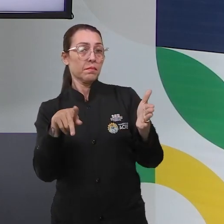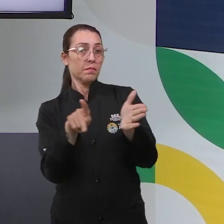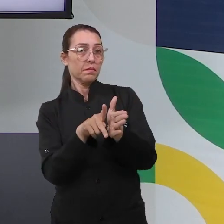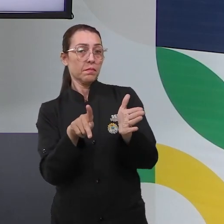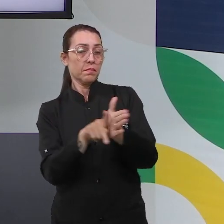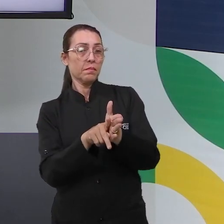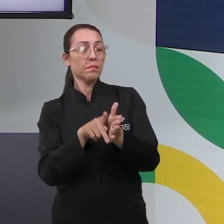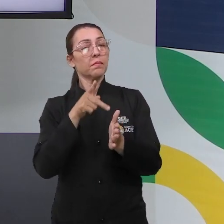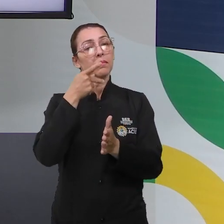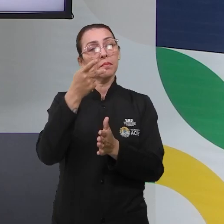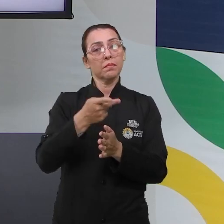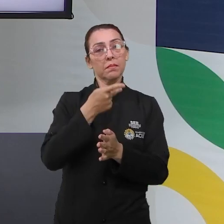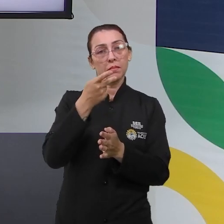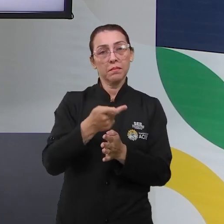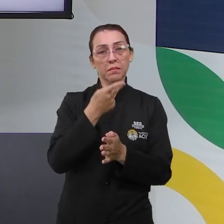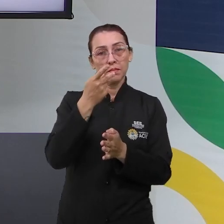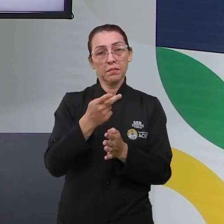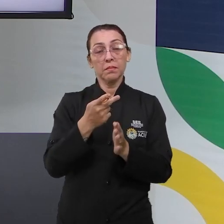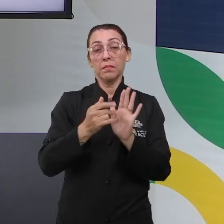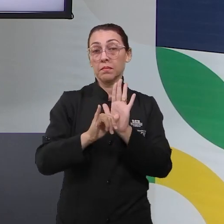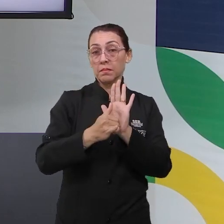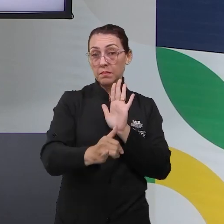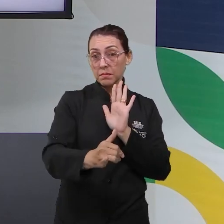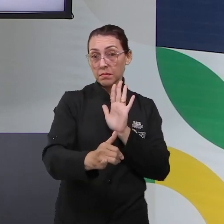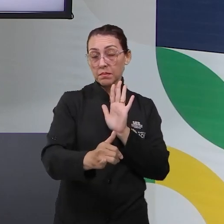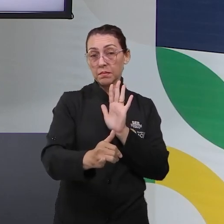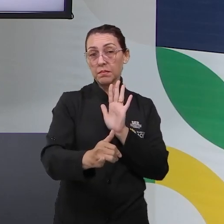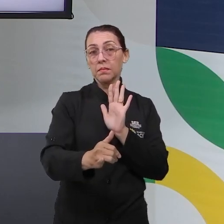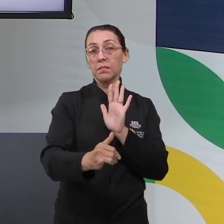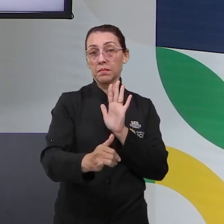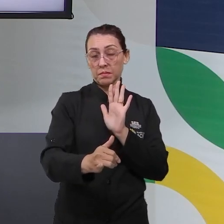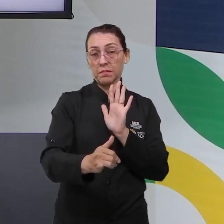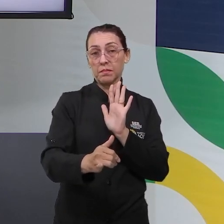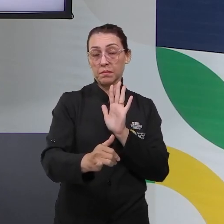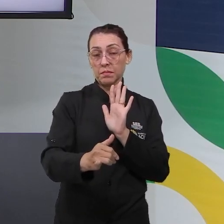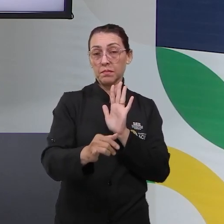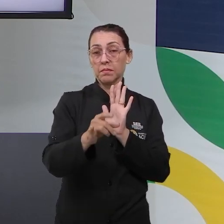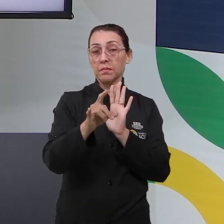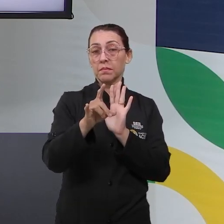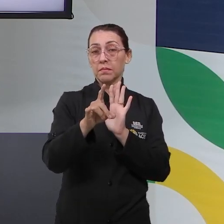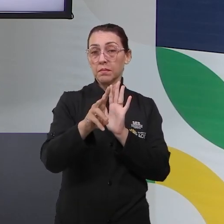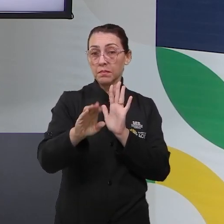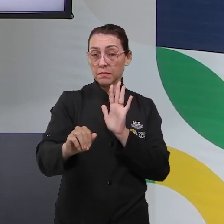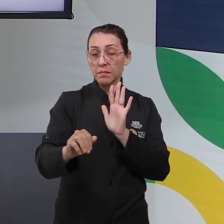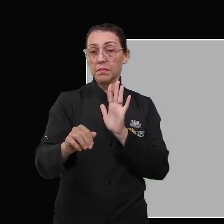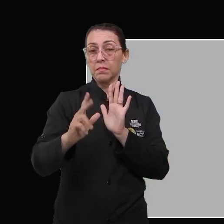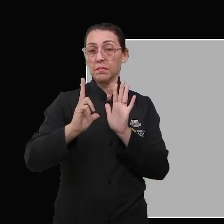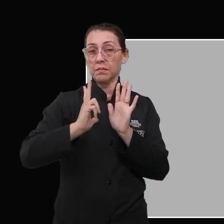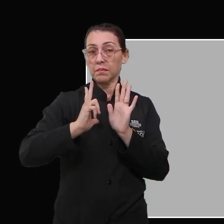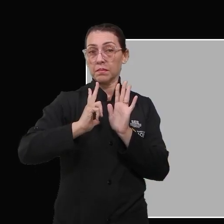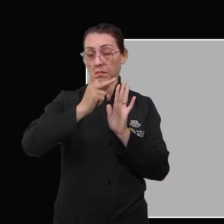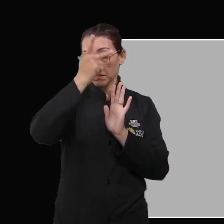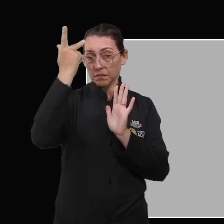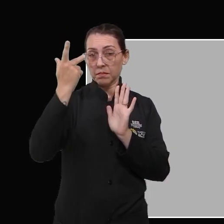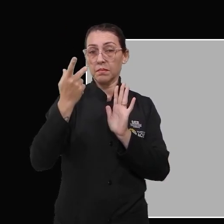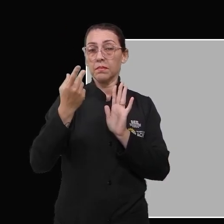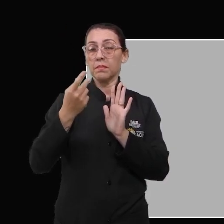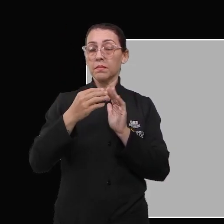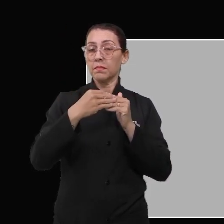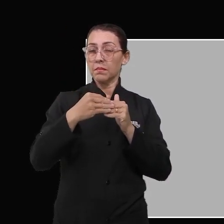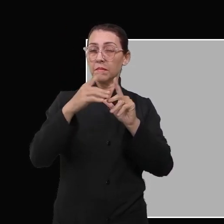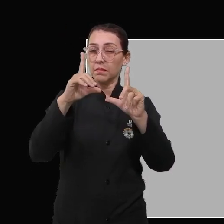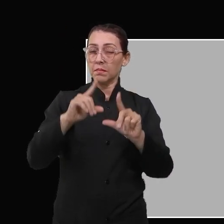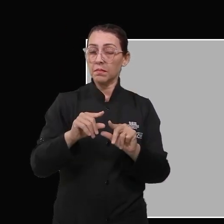bom? Para falar sobre el currículo, que ocorre em los datos personales, mas aqui já trago aqui um pouco de um spoiler para